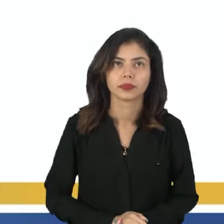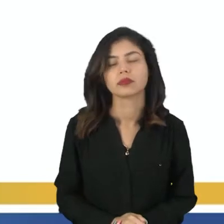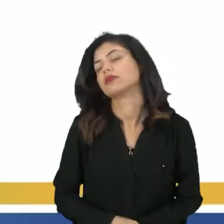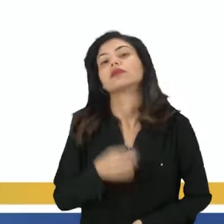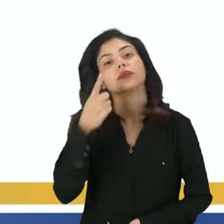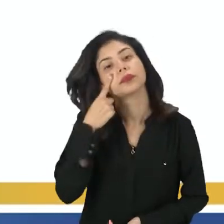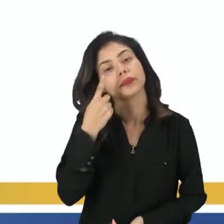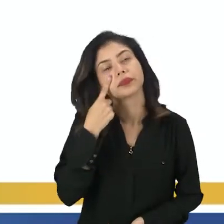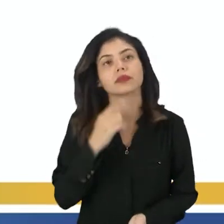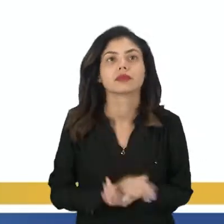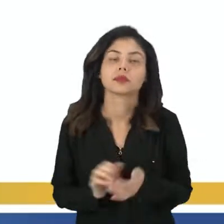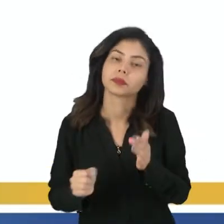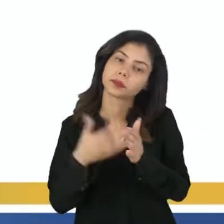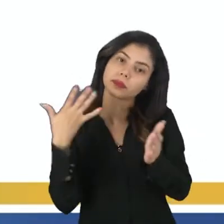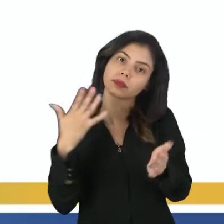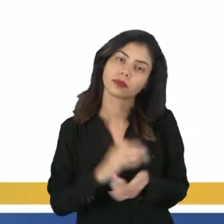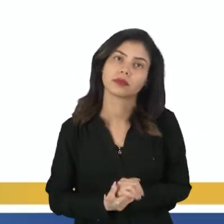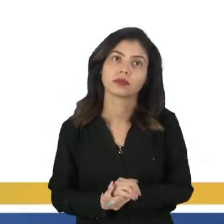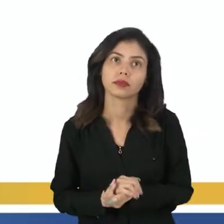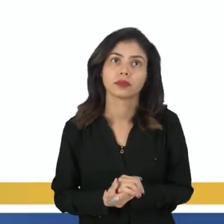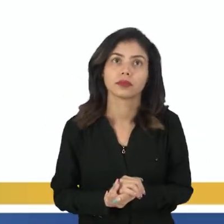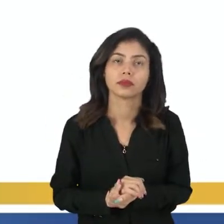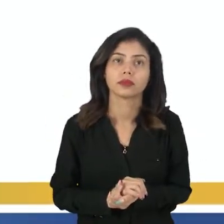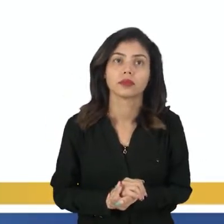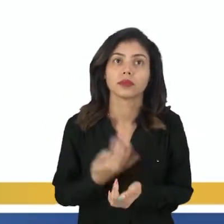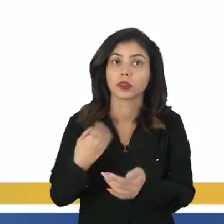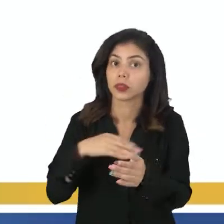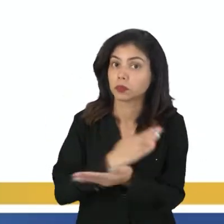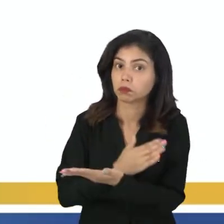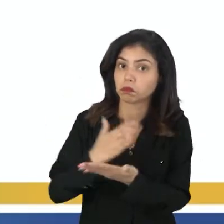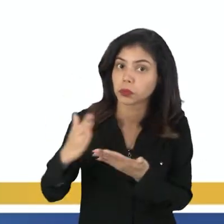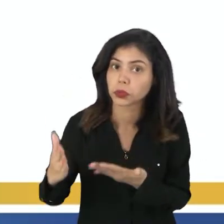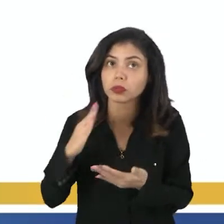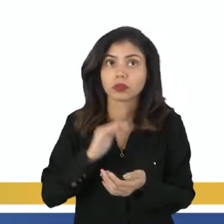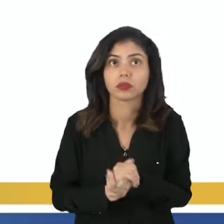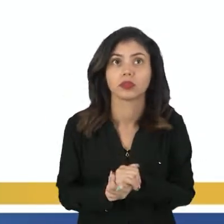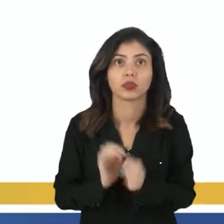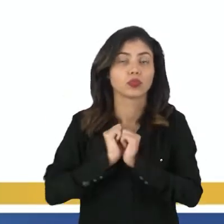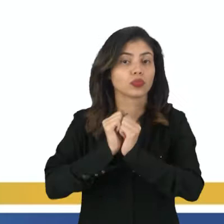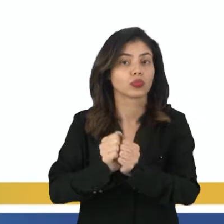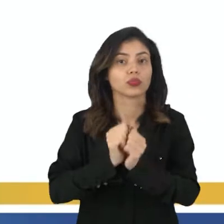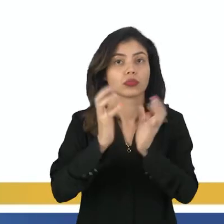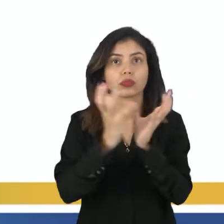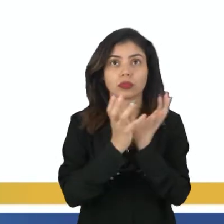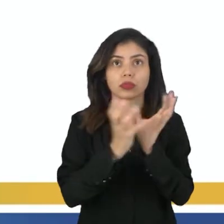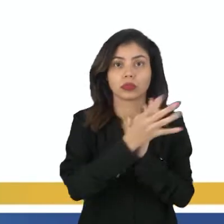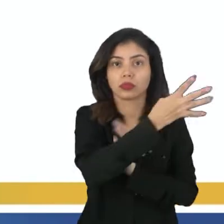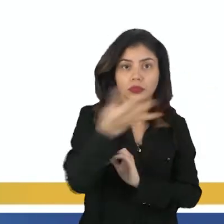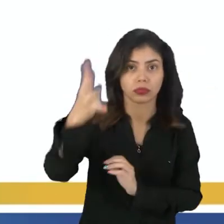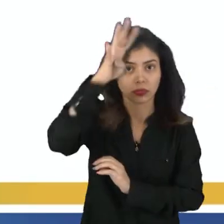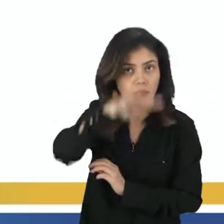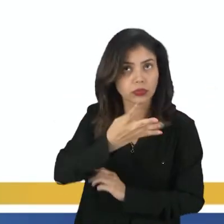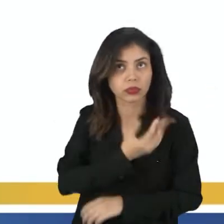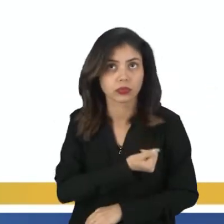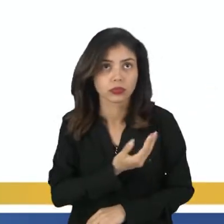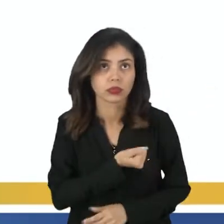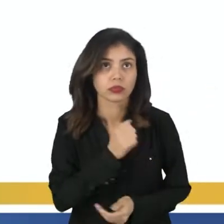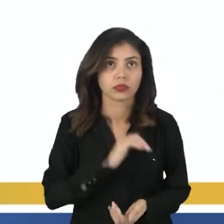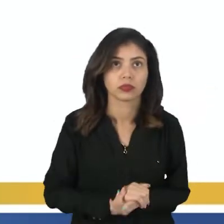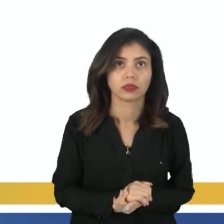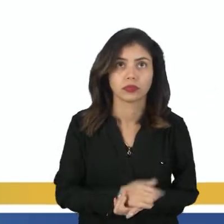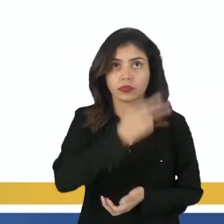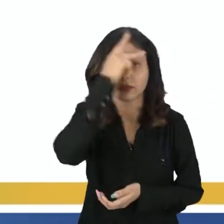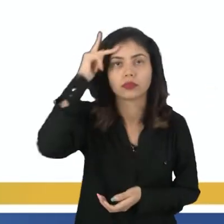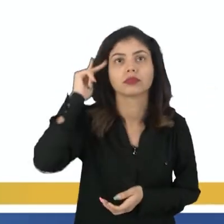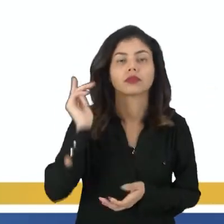Então olha só, para muitos, a estatística não passa de conjuntos de tabelas de dados numéricos. Os estatísticos